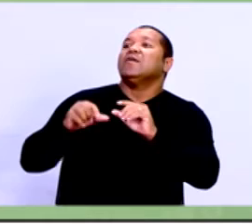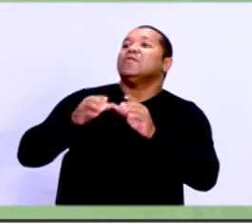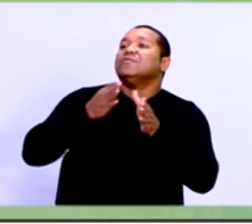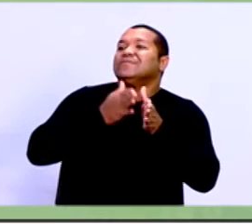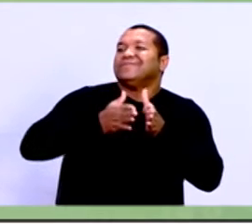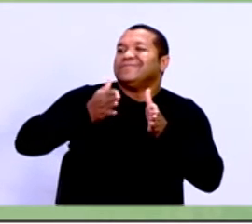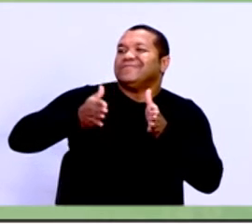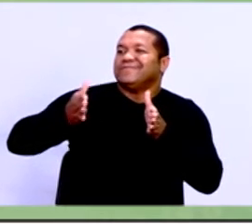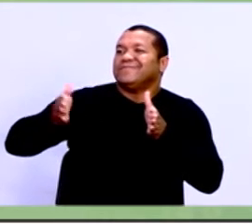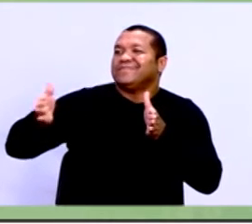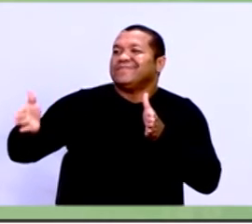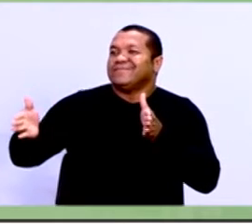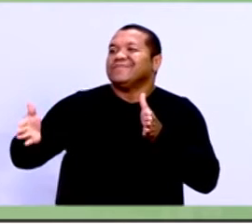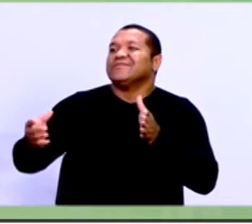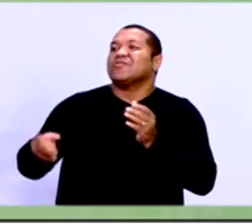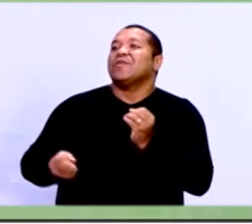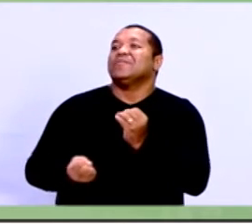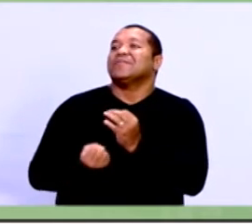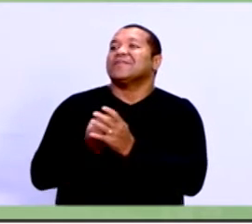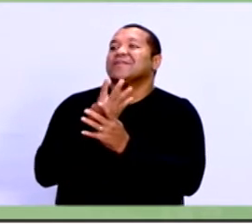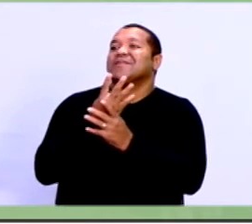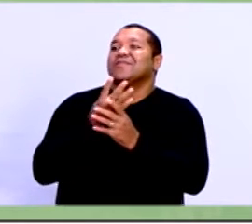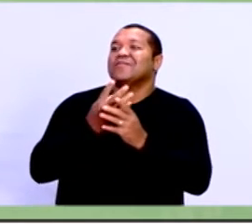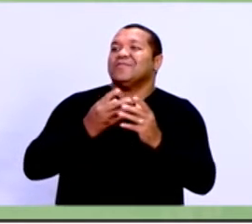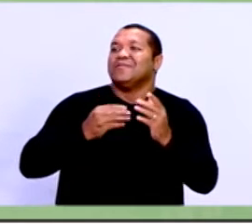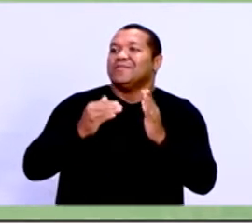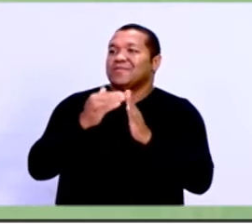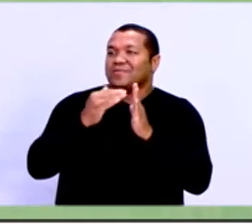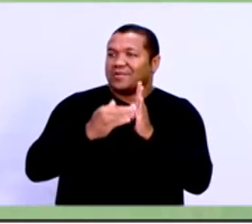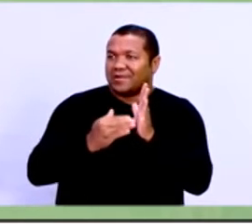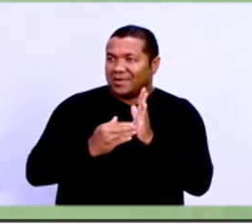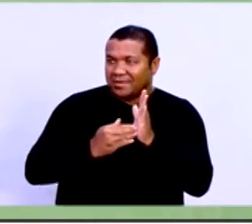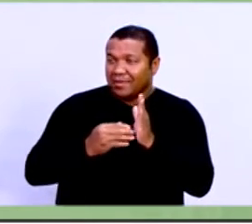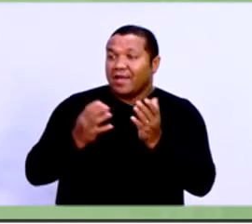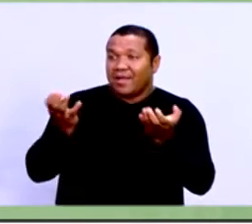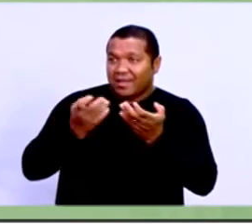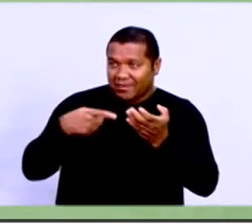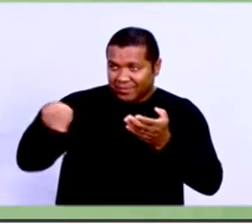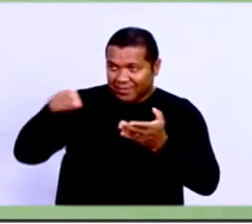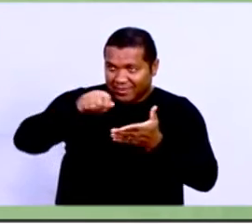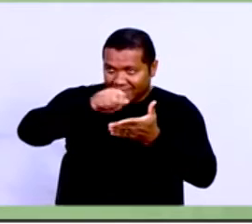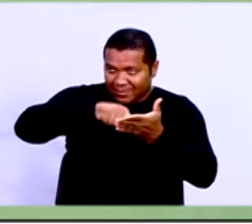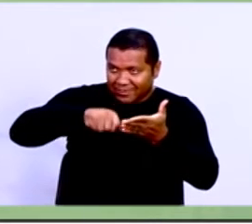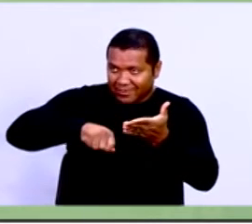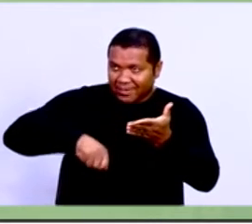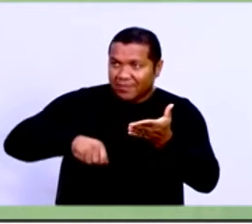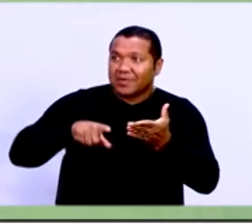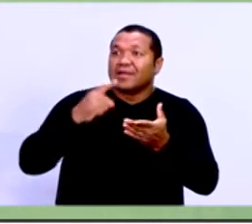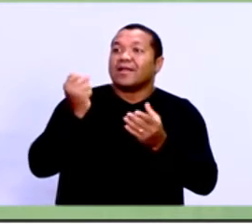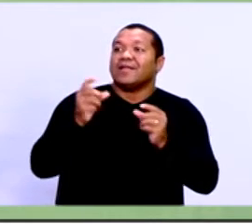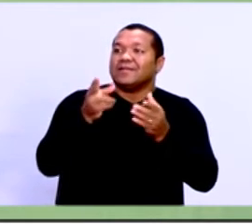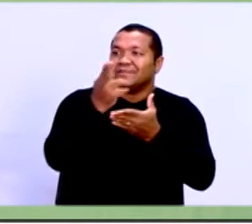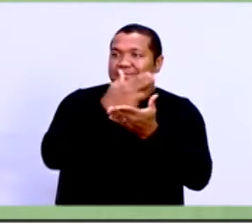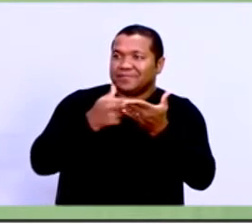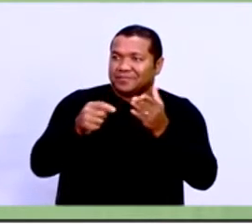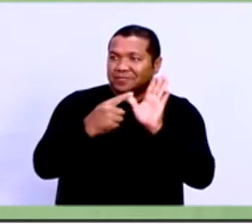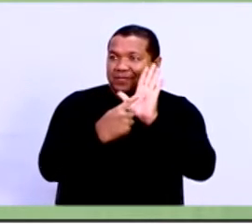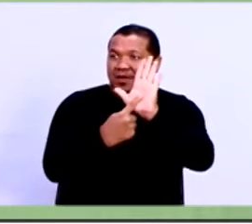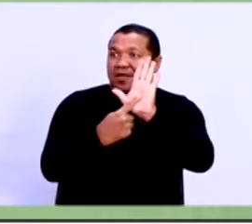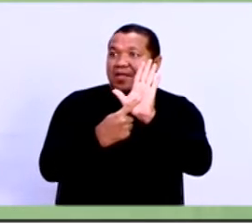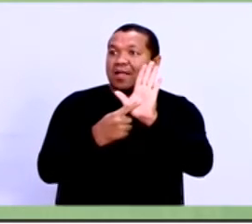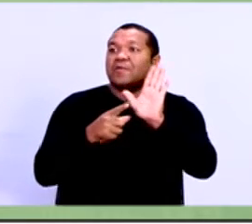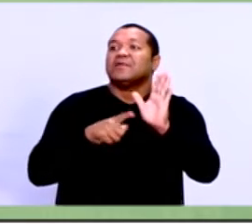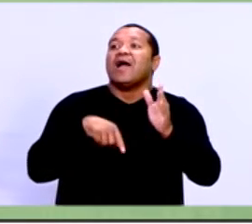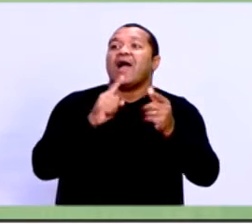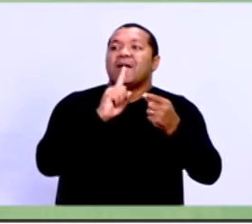de software descreva o passo a passo de acordo com que cada figura representa